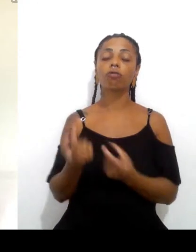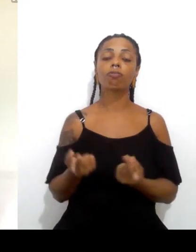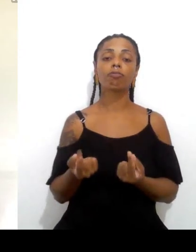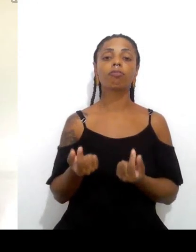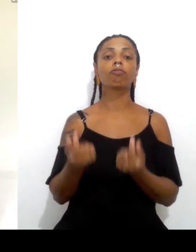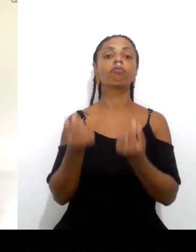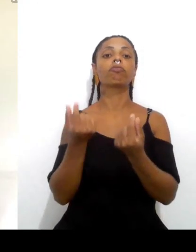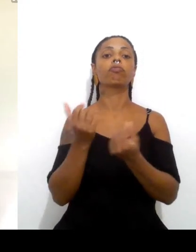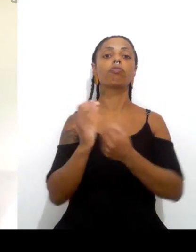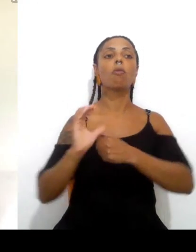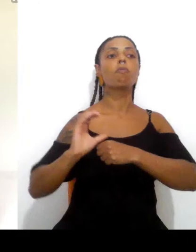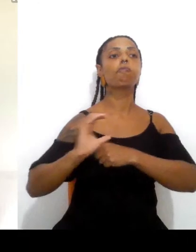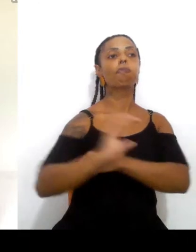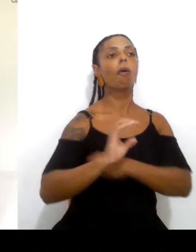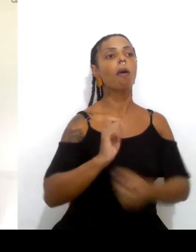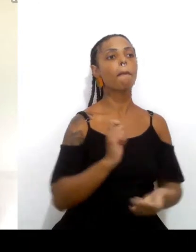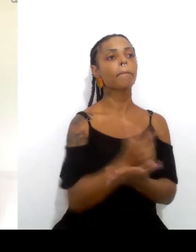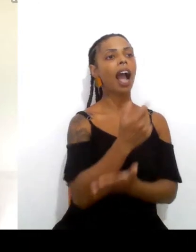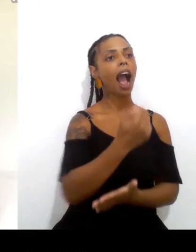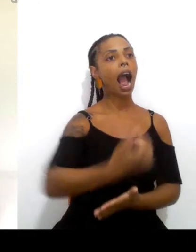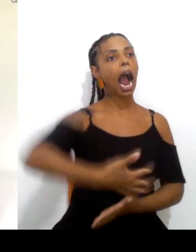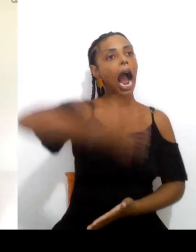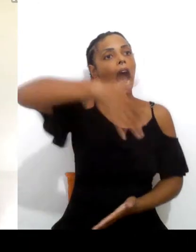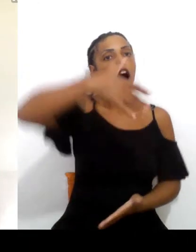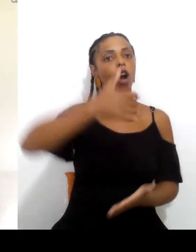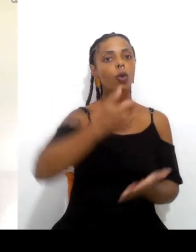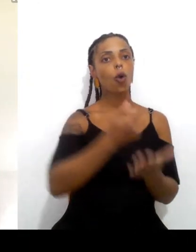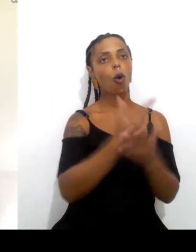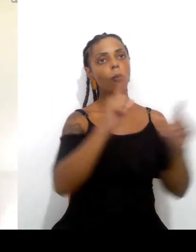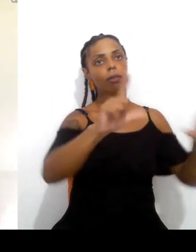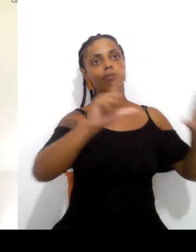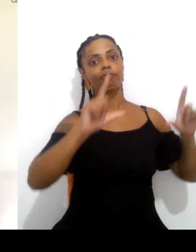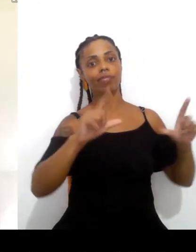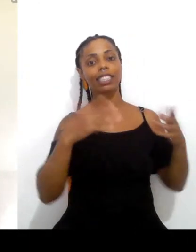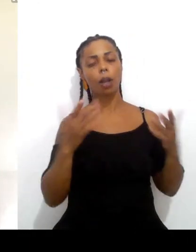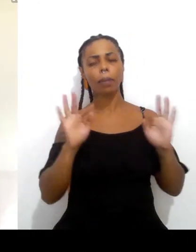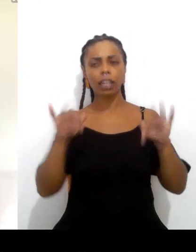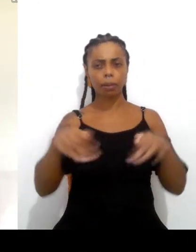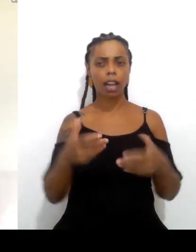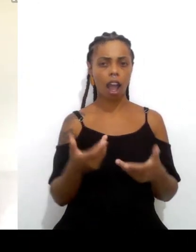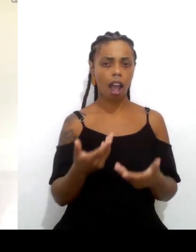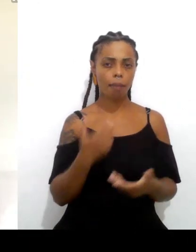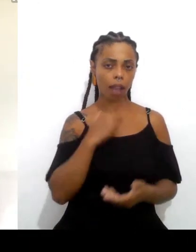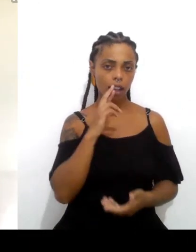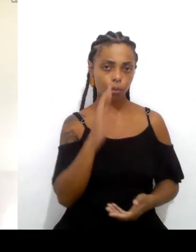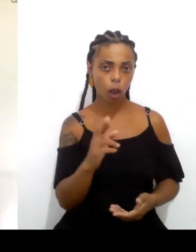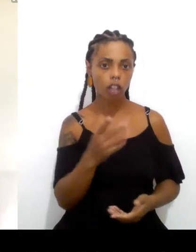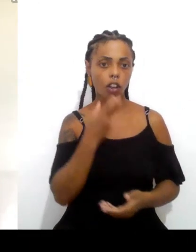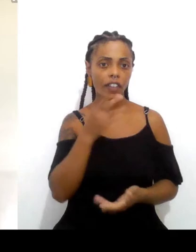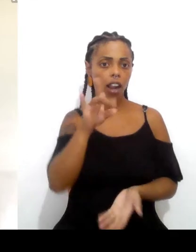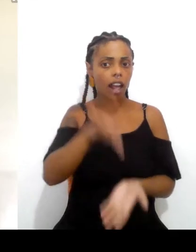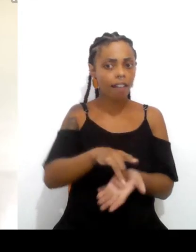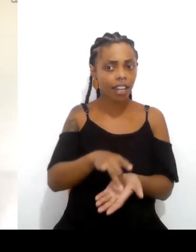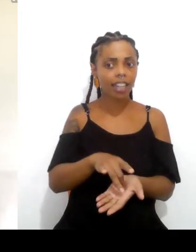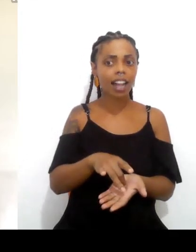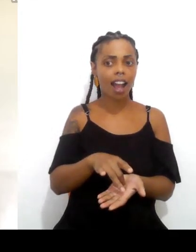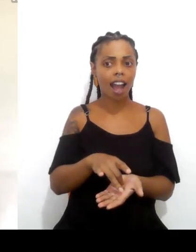na aquisições para terminar aqui eu diria que na verdade é